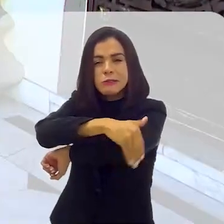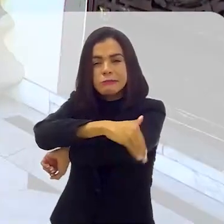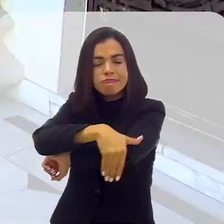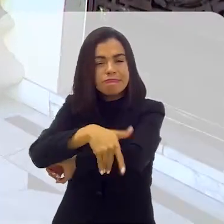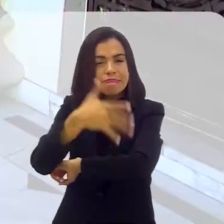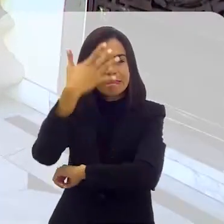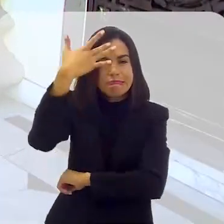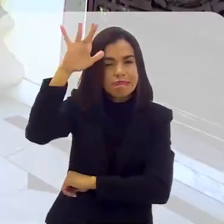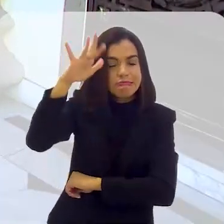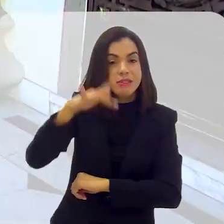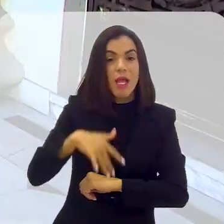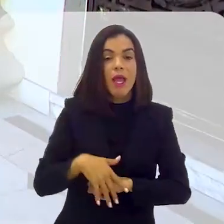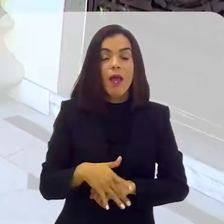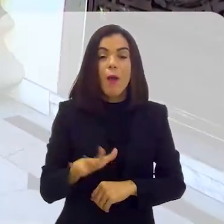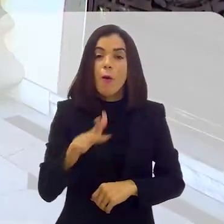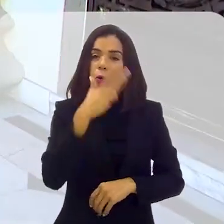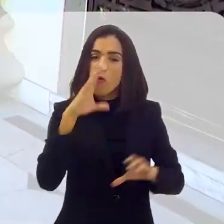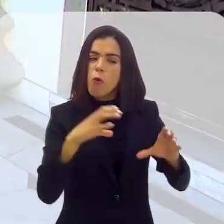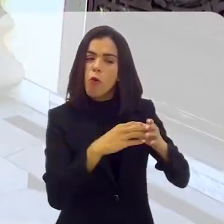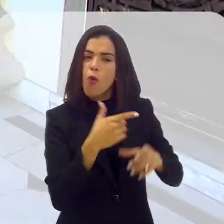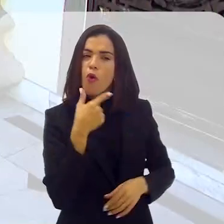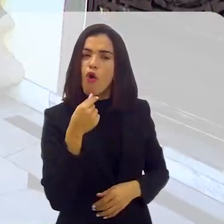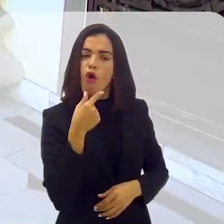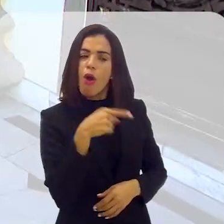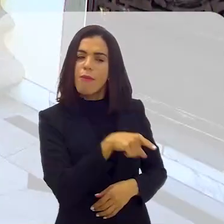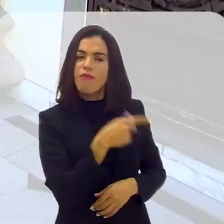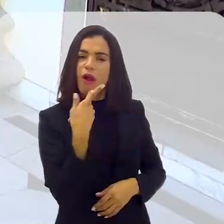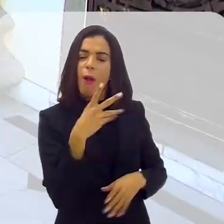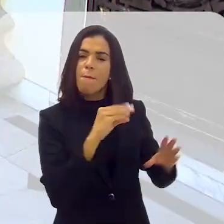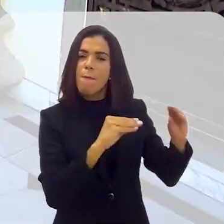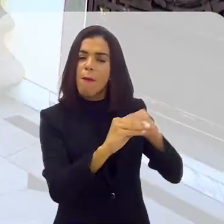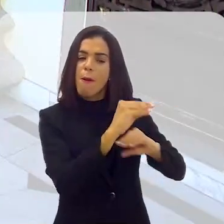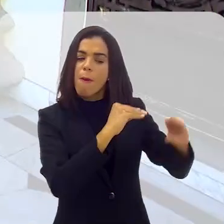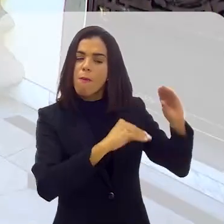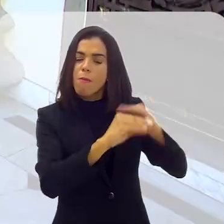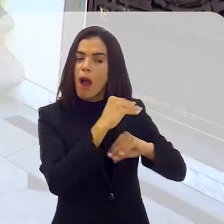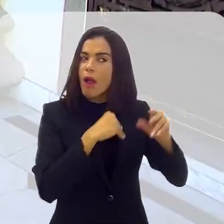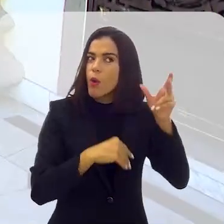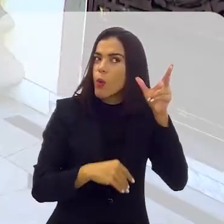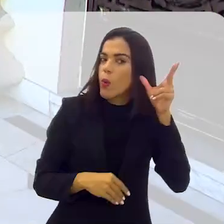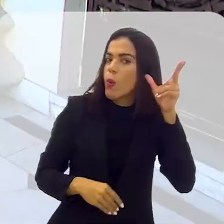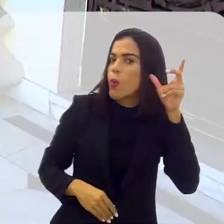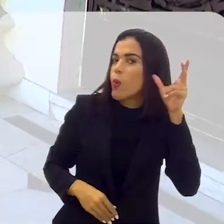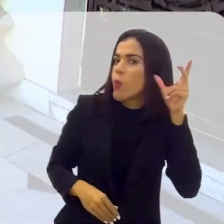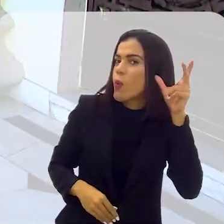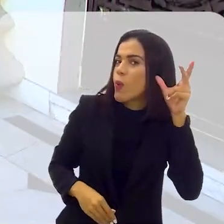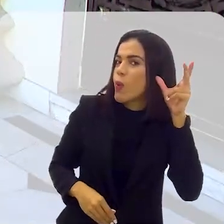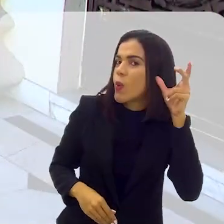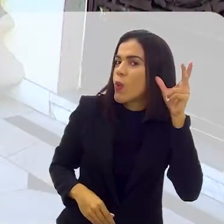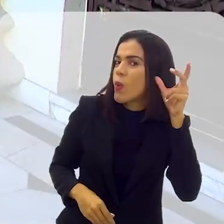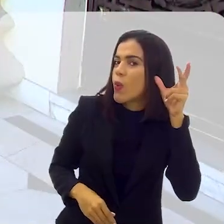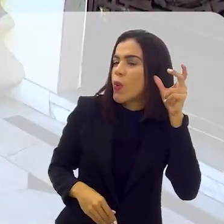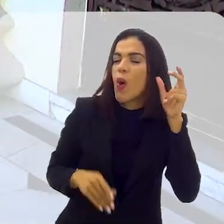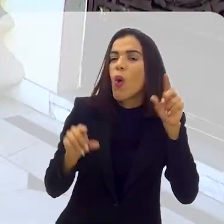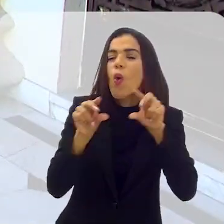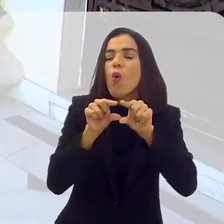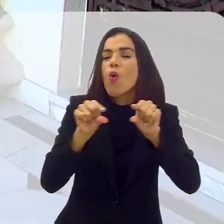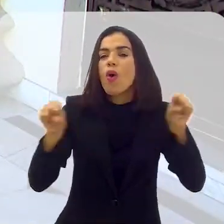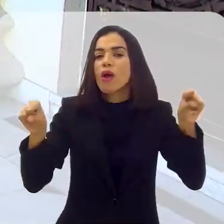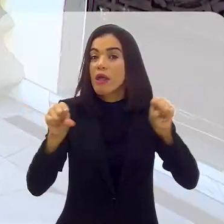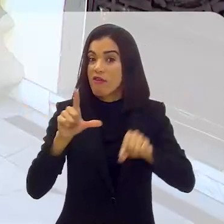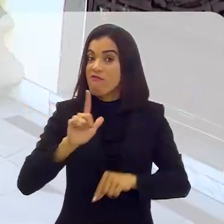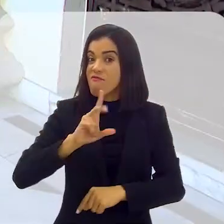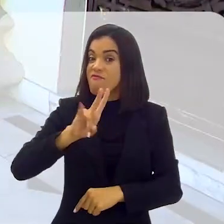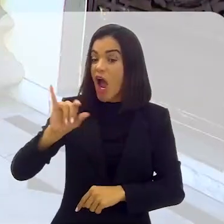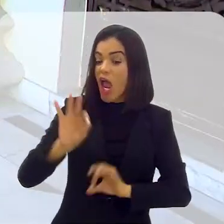esquina ali, um grupo de rapazes comentou assim, por alto, acabou deixando escapar, o